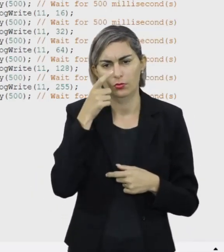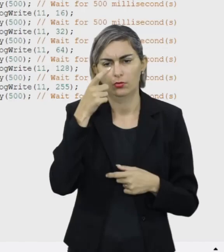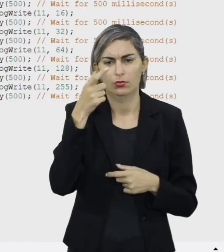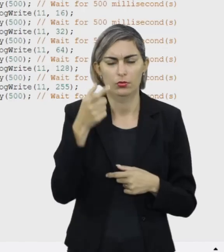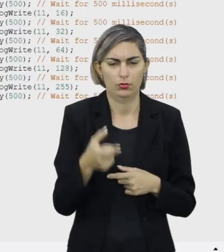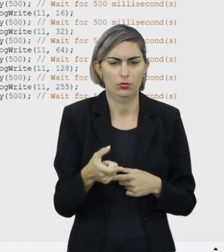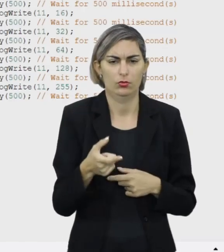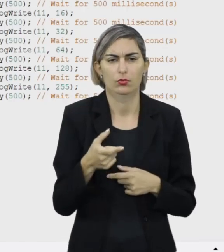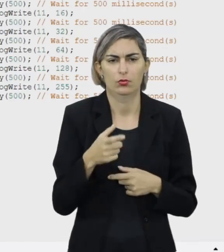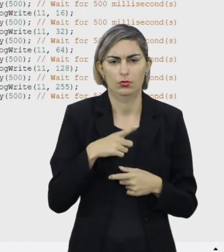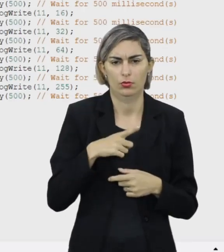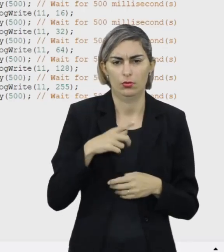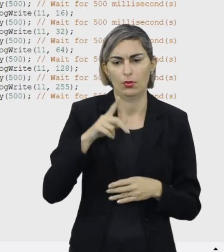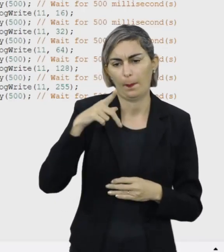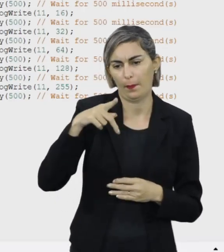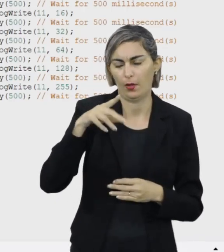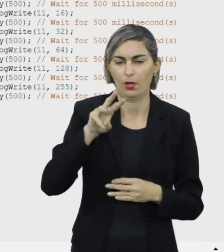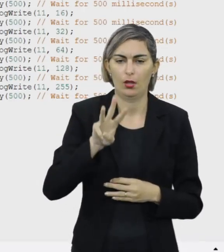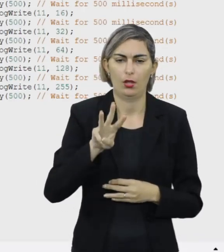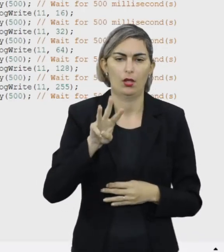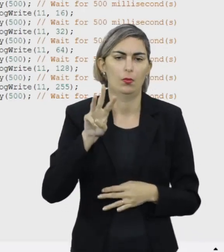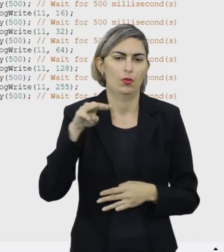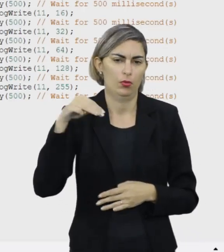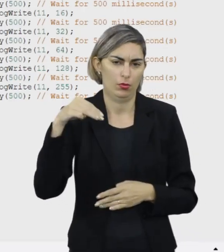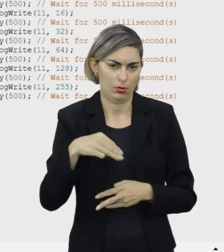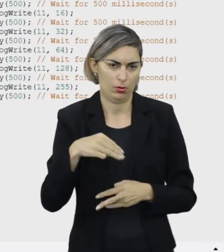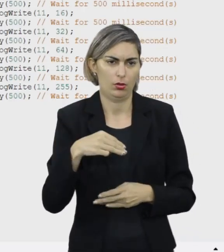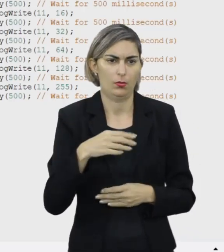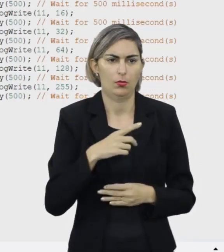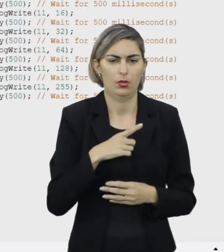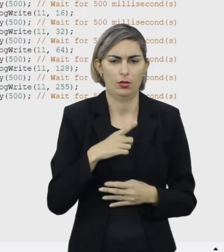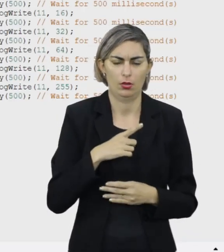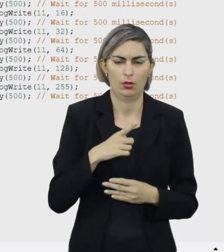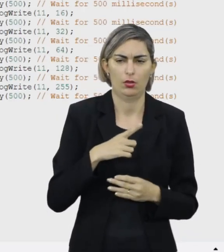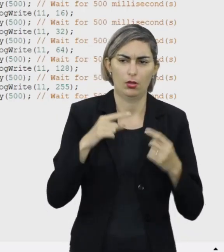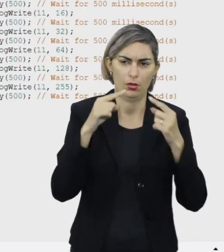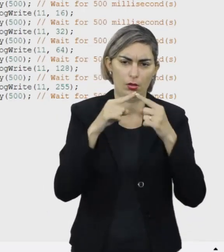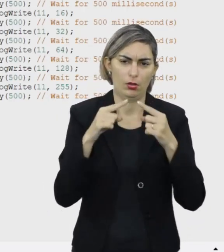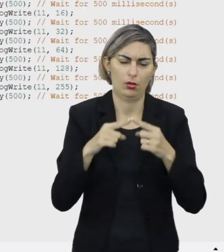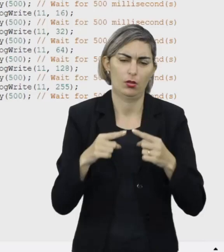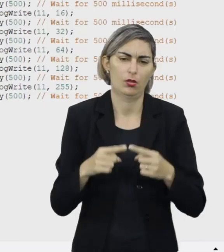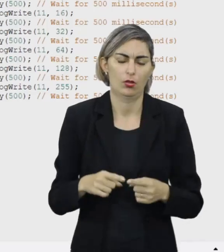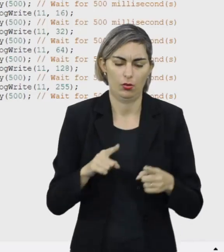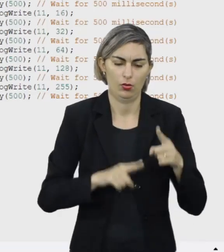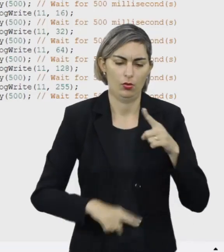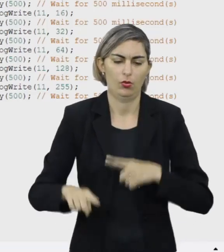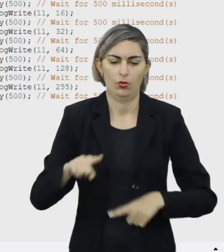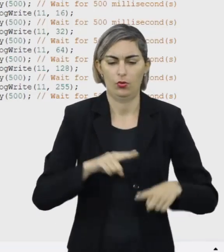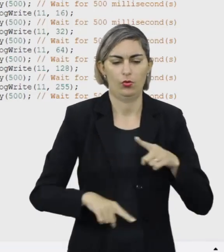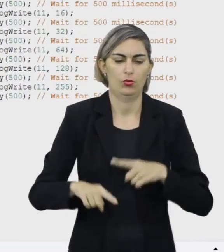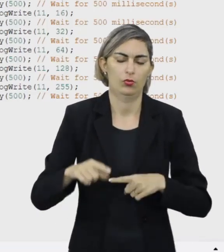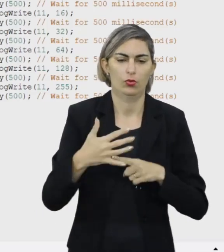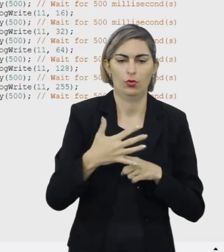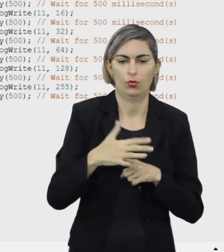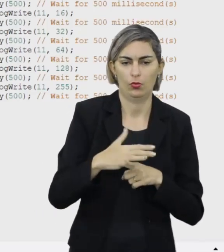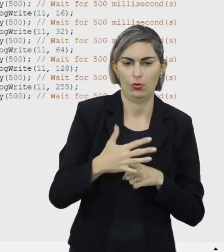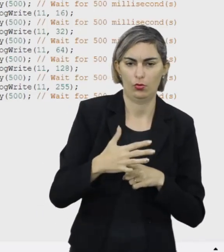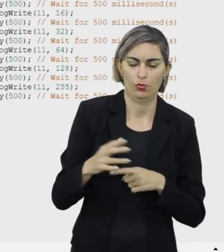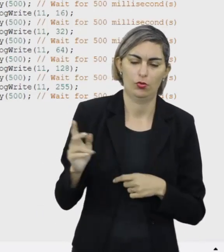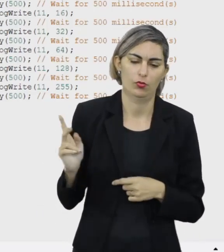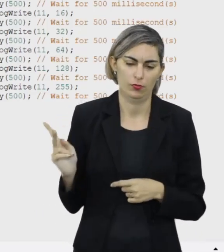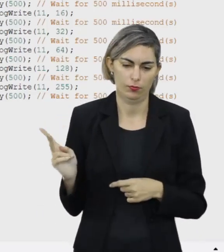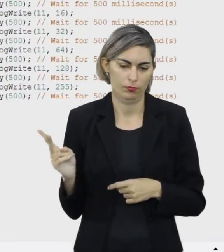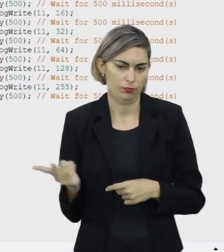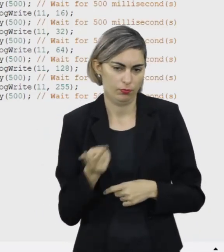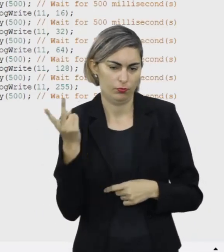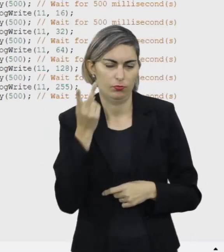interessante, o PWM, nessa propriedade. E ele tem muita aplicação, por exemplo, quando a gente quer controlar a posição de um motor ou a velocidade de um